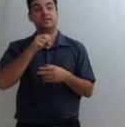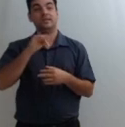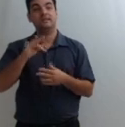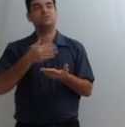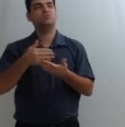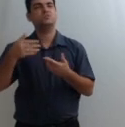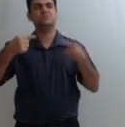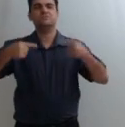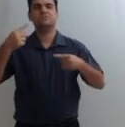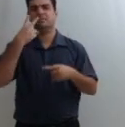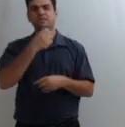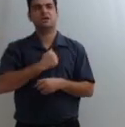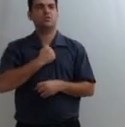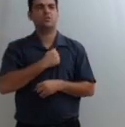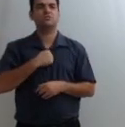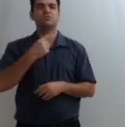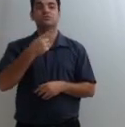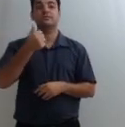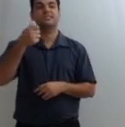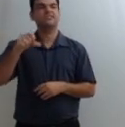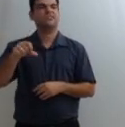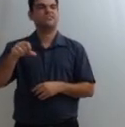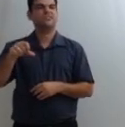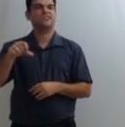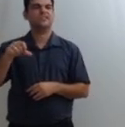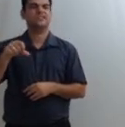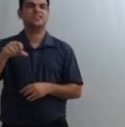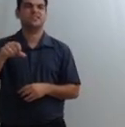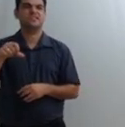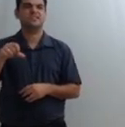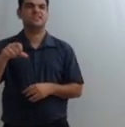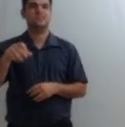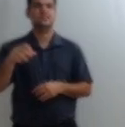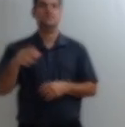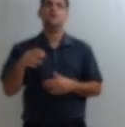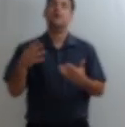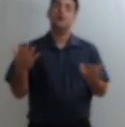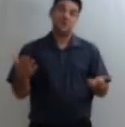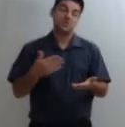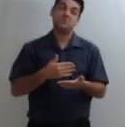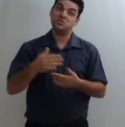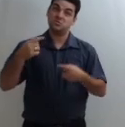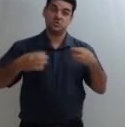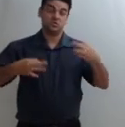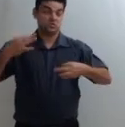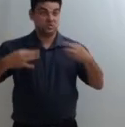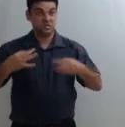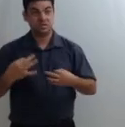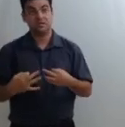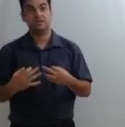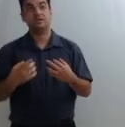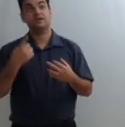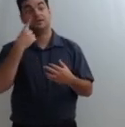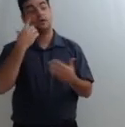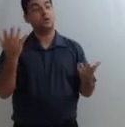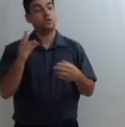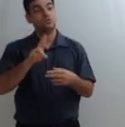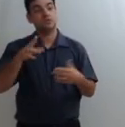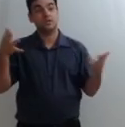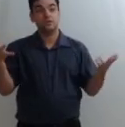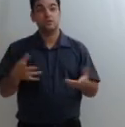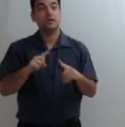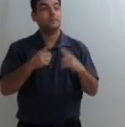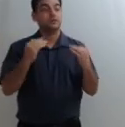em agosto de 2019. Nós levamos o caso afetado para a sessão, só que o